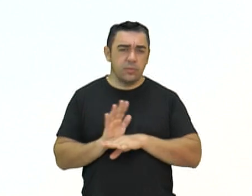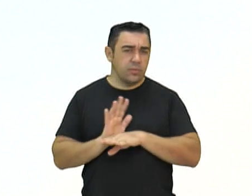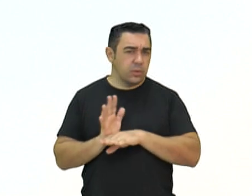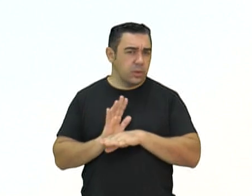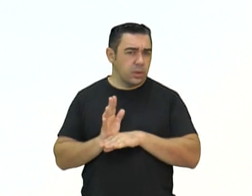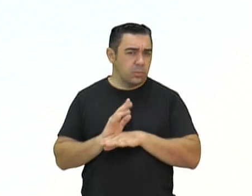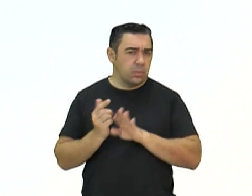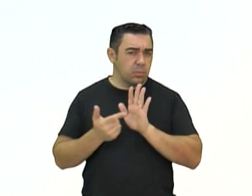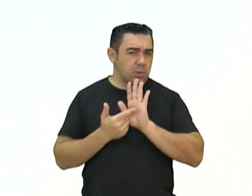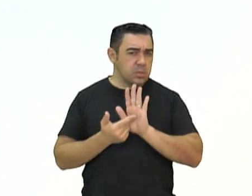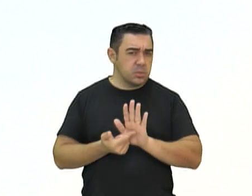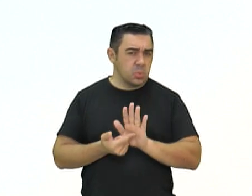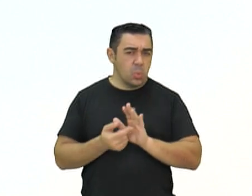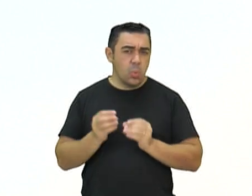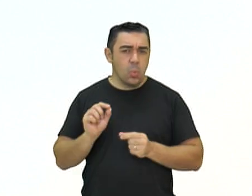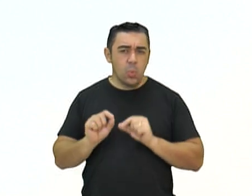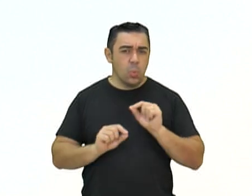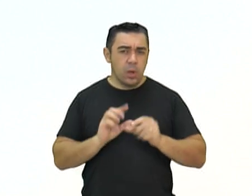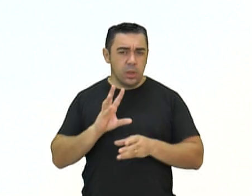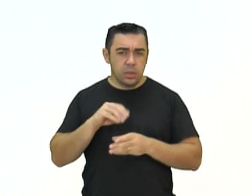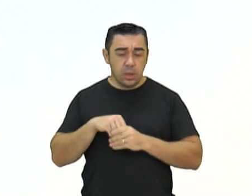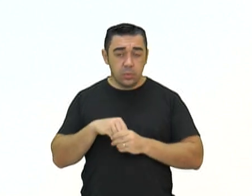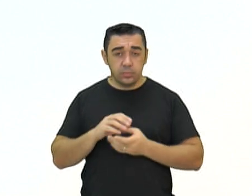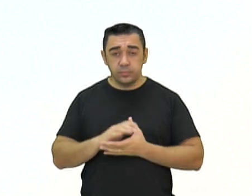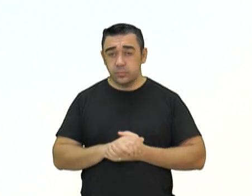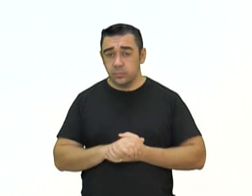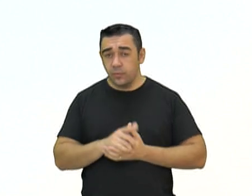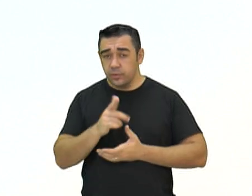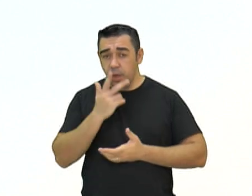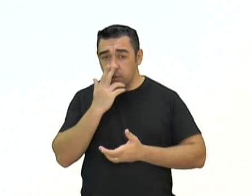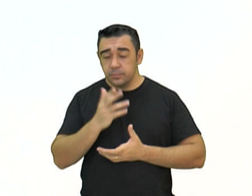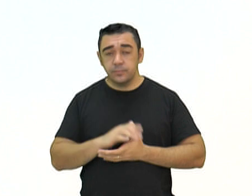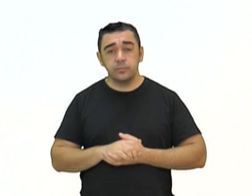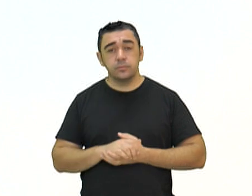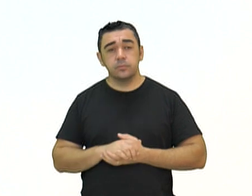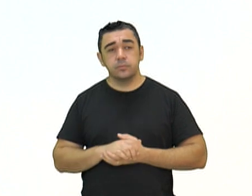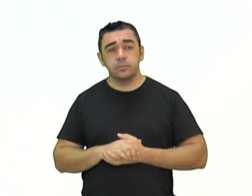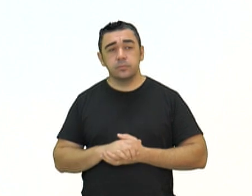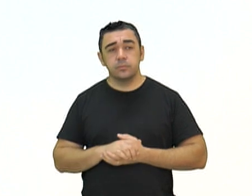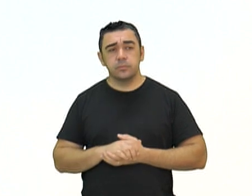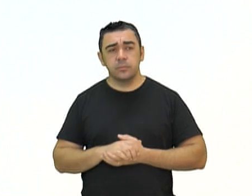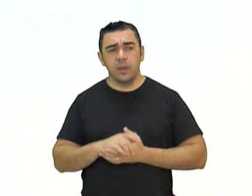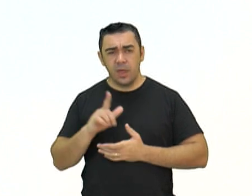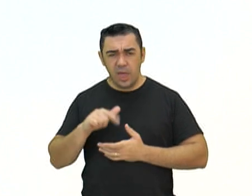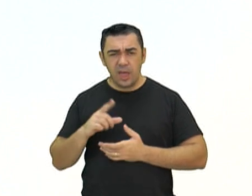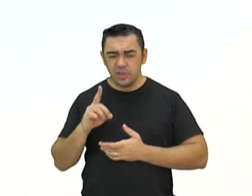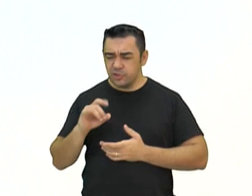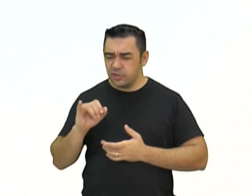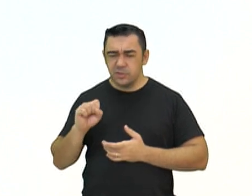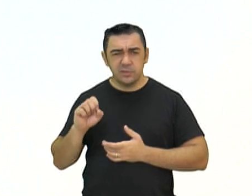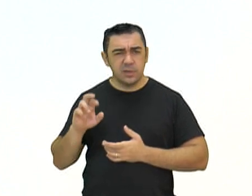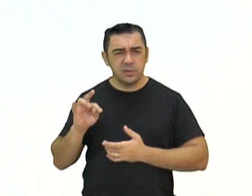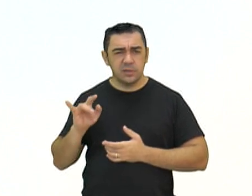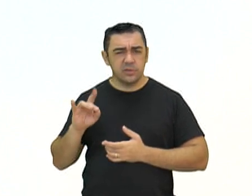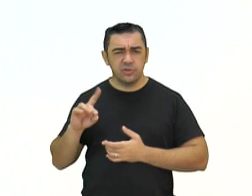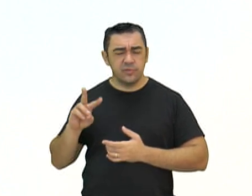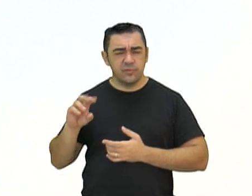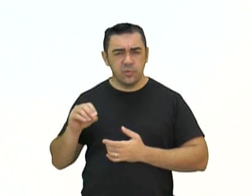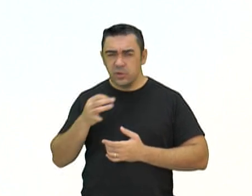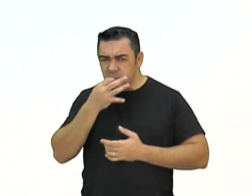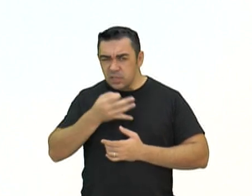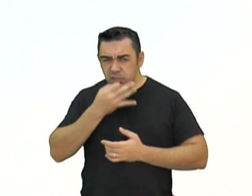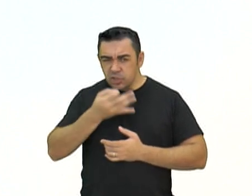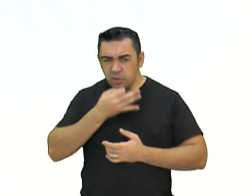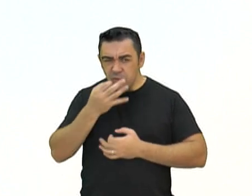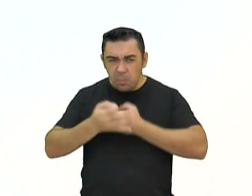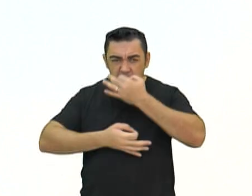breve exposição do que estava ali no texto? O que vocês acham? Tem como ter sido um texto dissertativo? Né? Texto